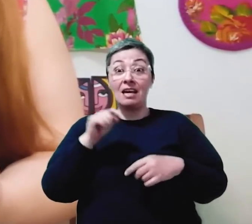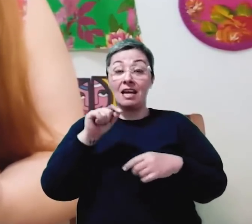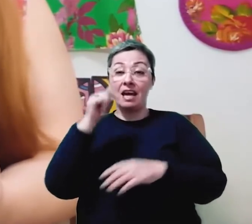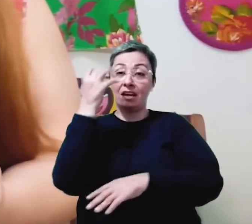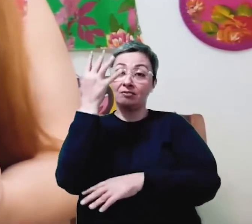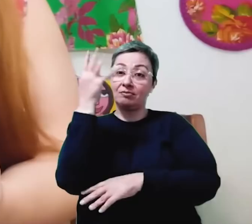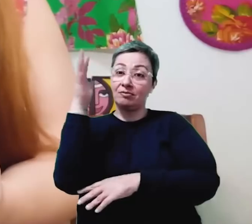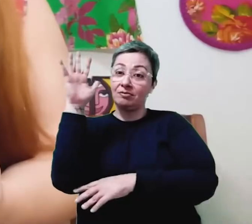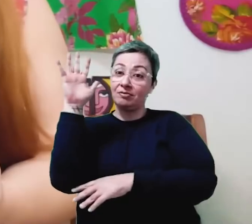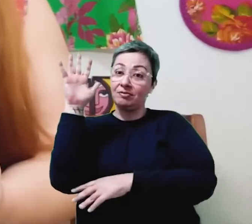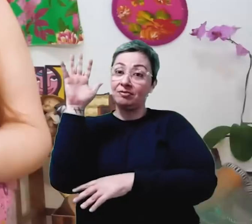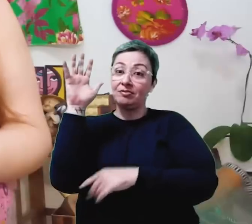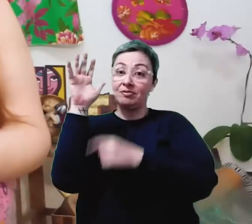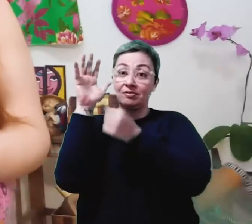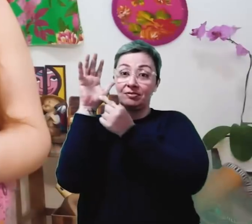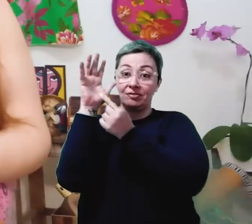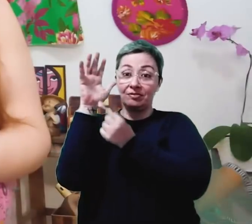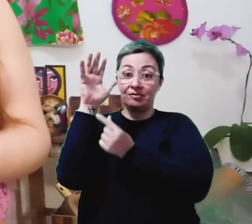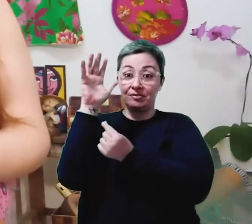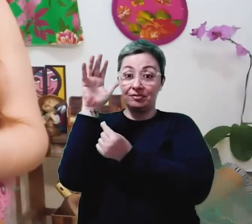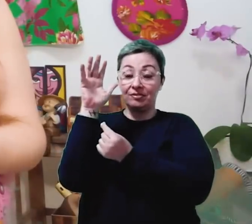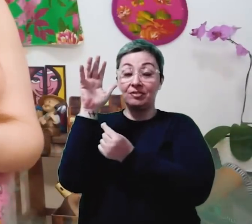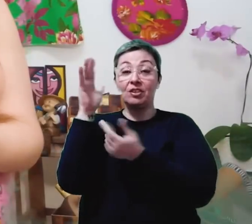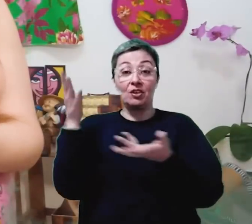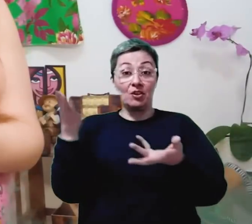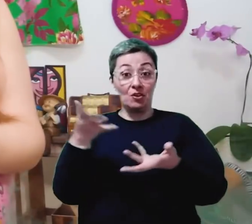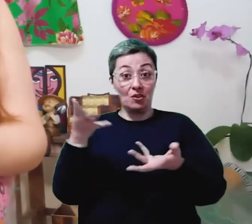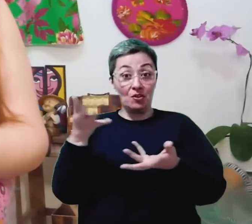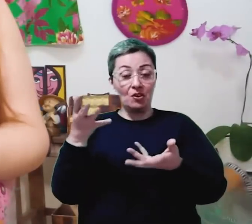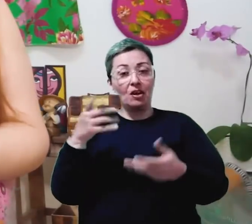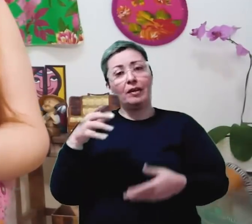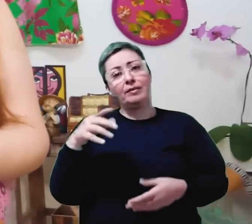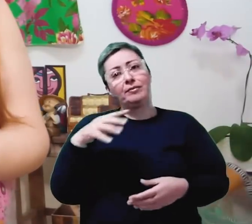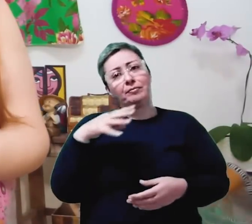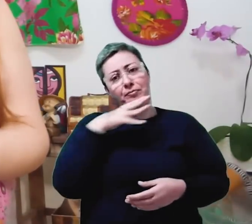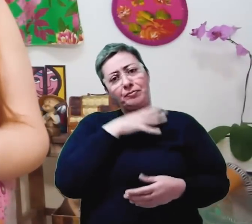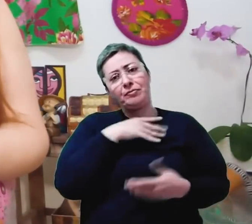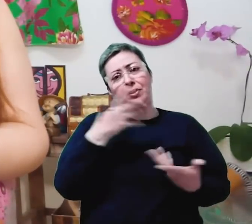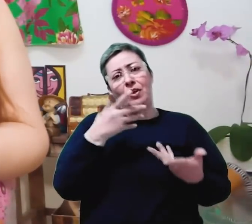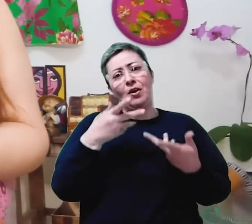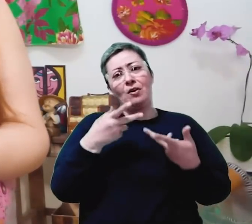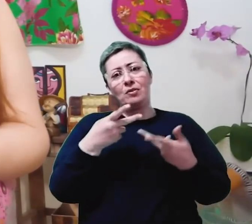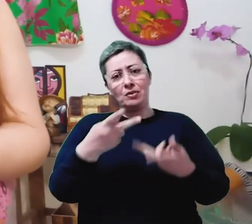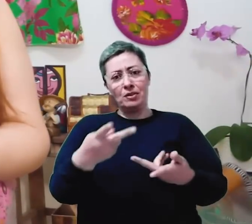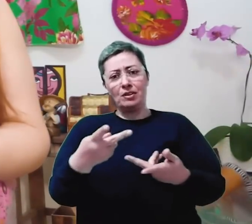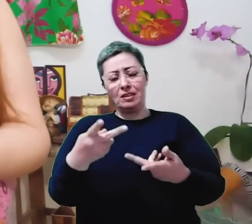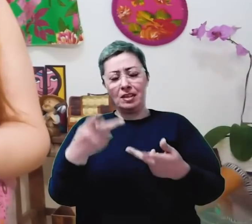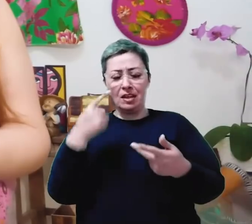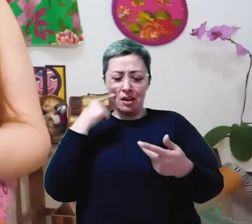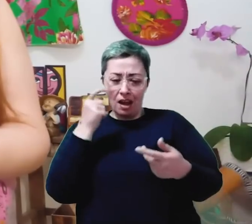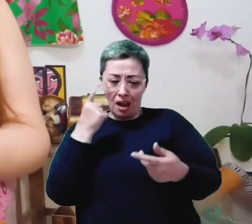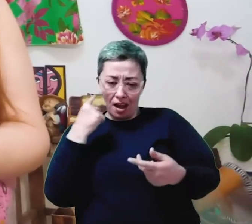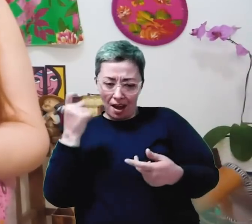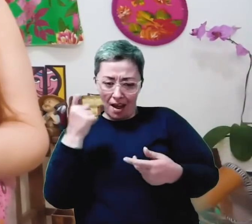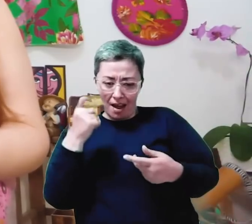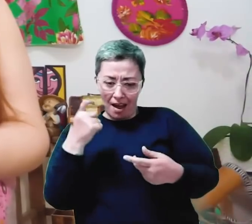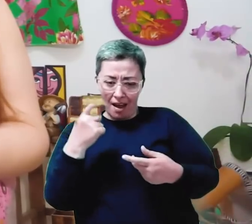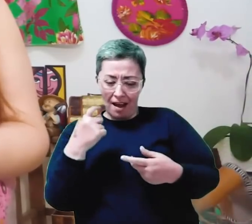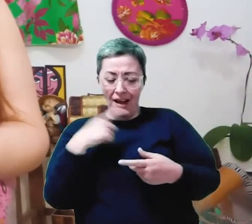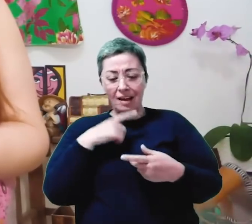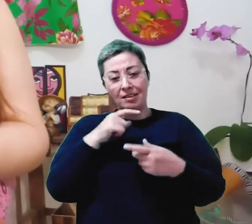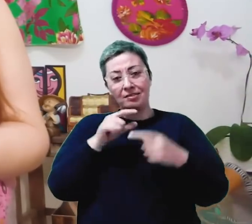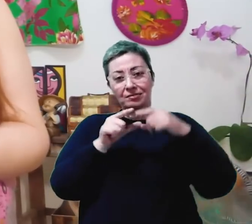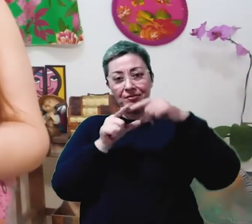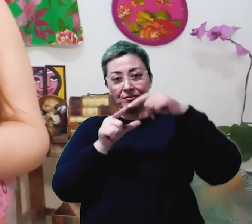da figueira. Hoje, é claro que convidado por esses figos, eu vou